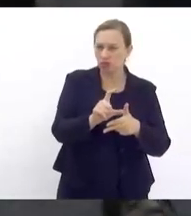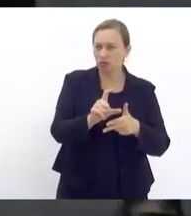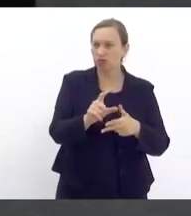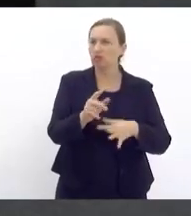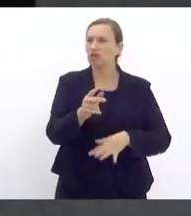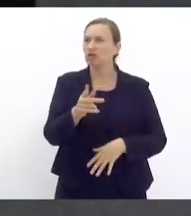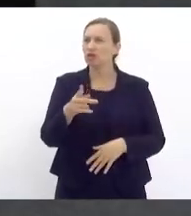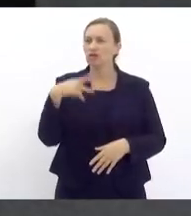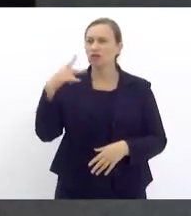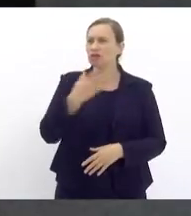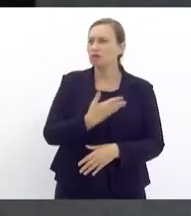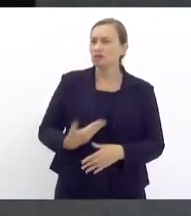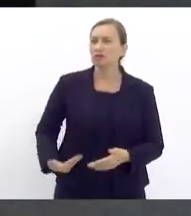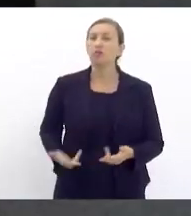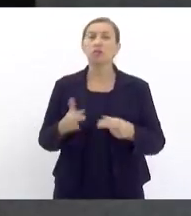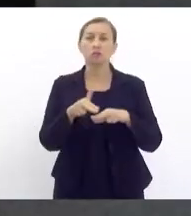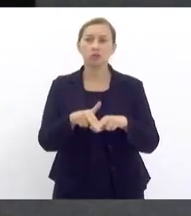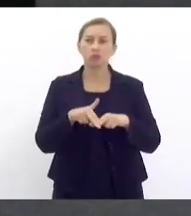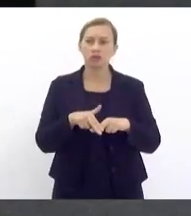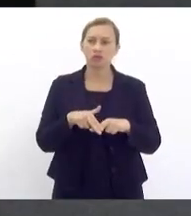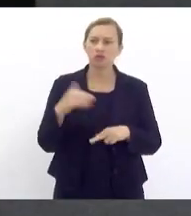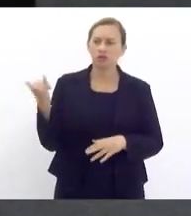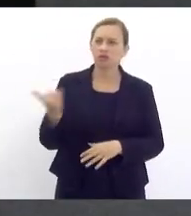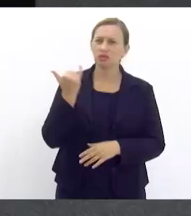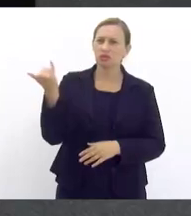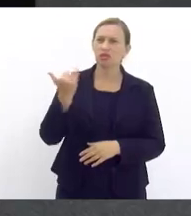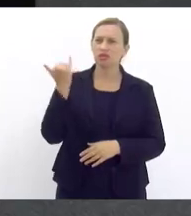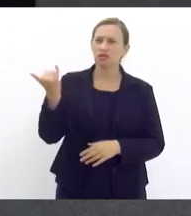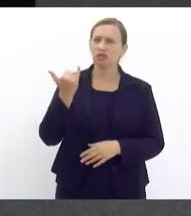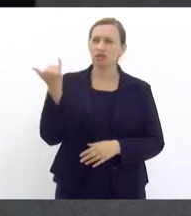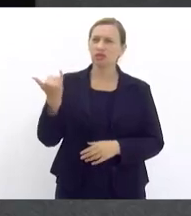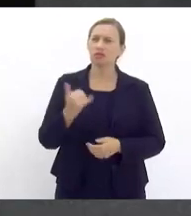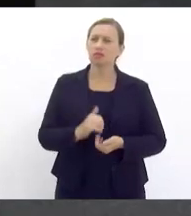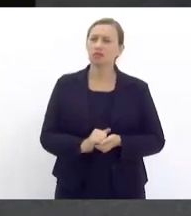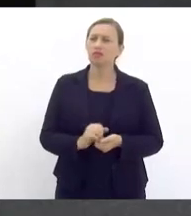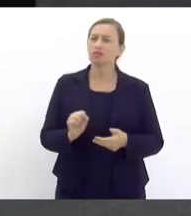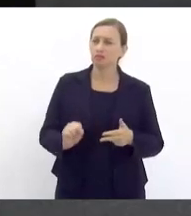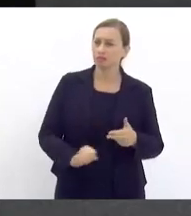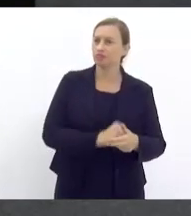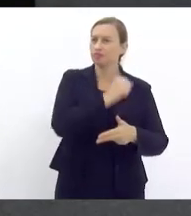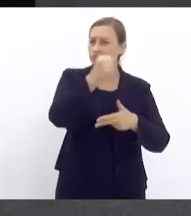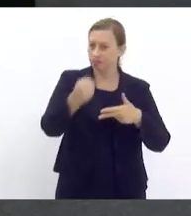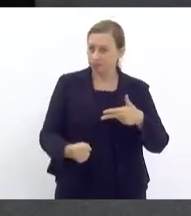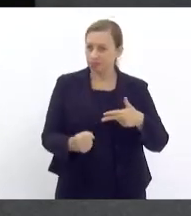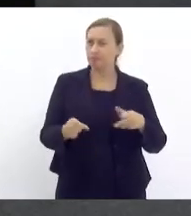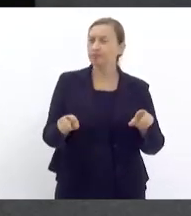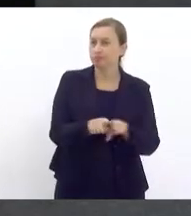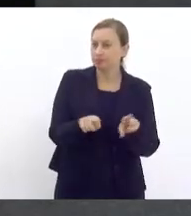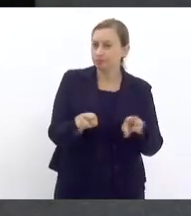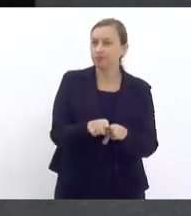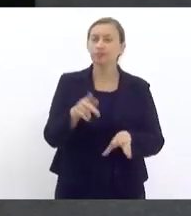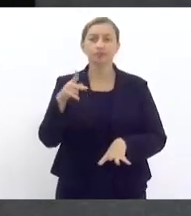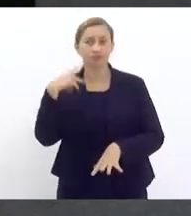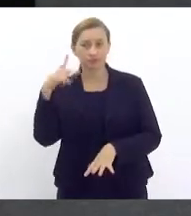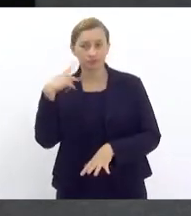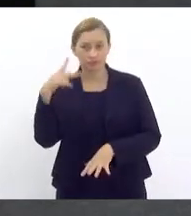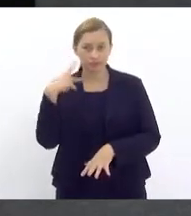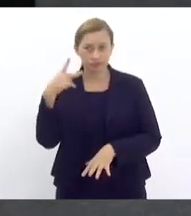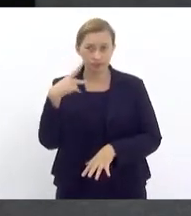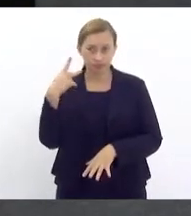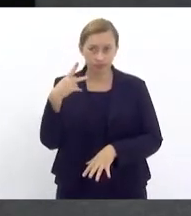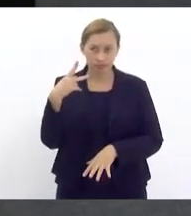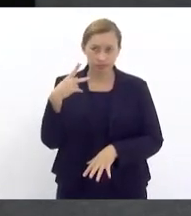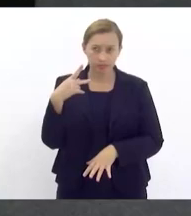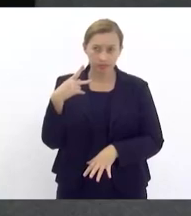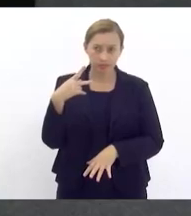pública e por isso é importante que existam hoje contra poderes e o Parlamento O parlamento é o espaço para